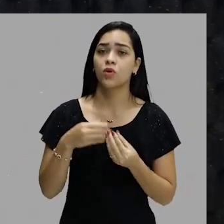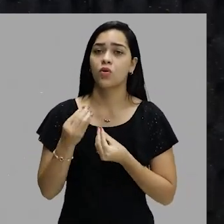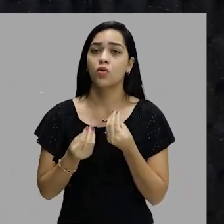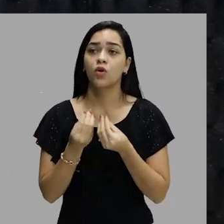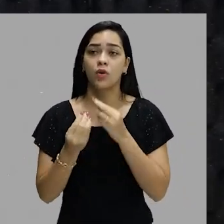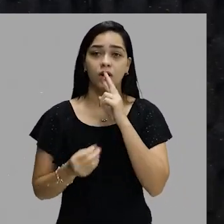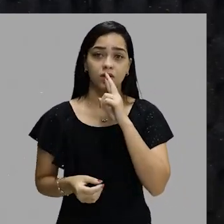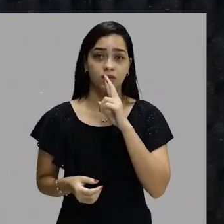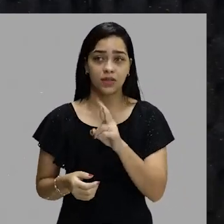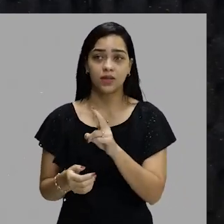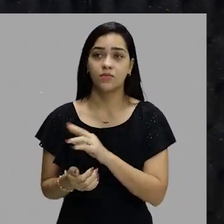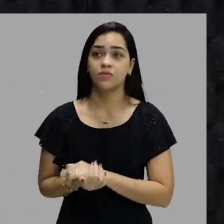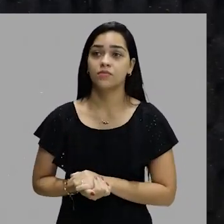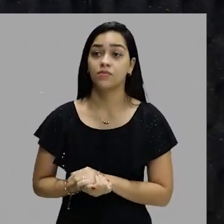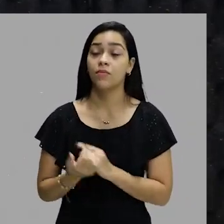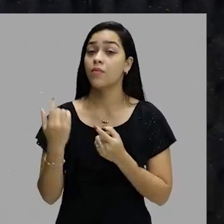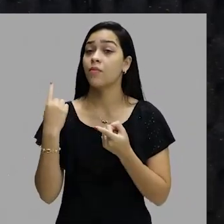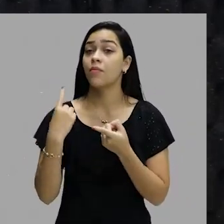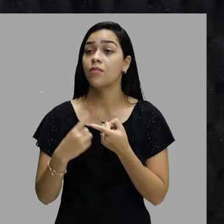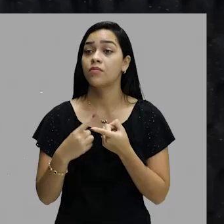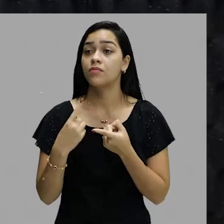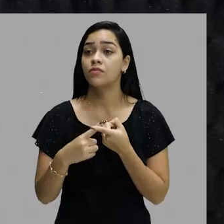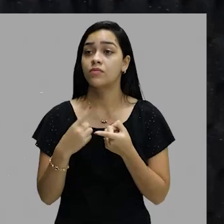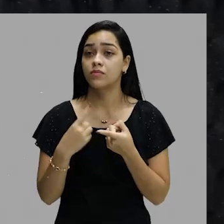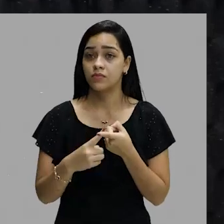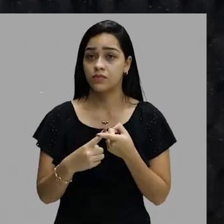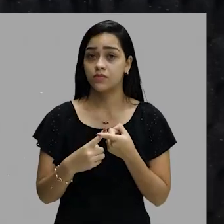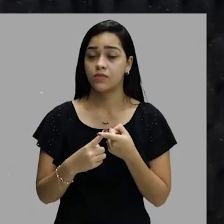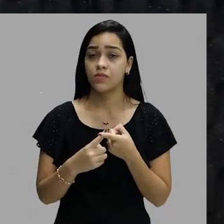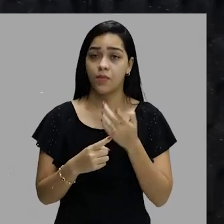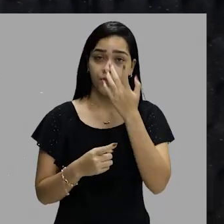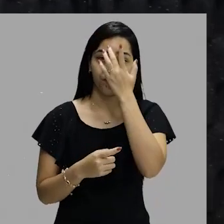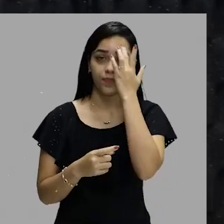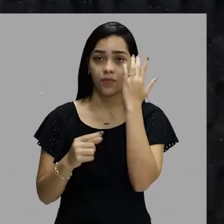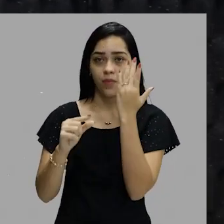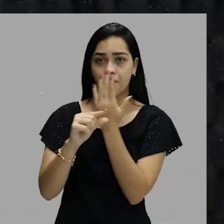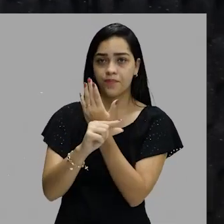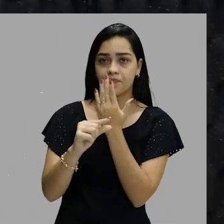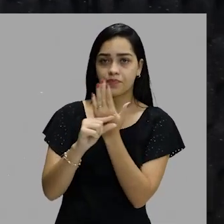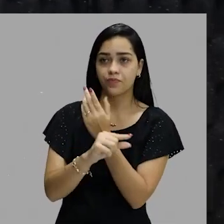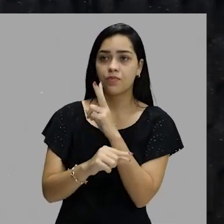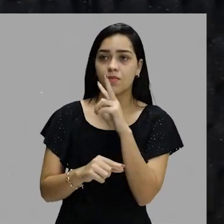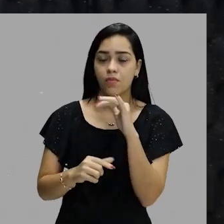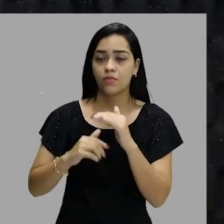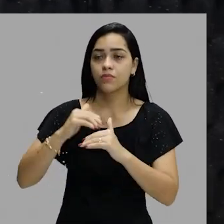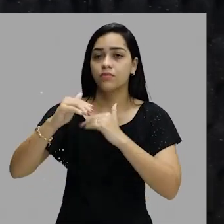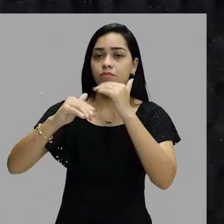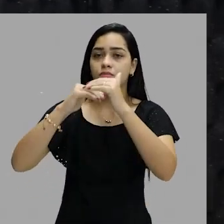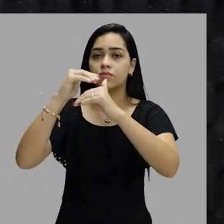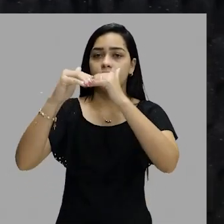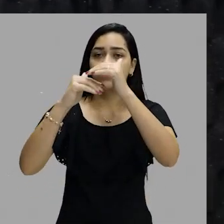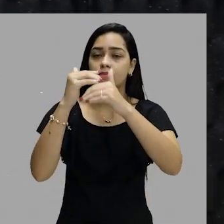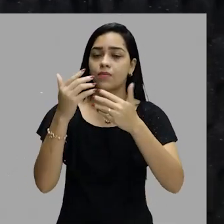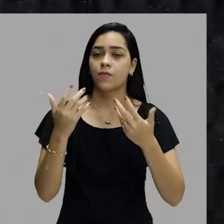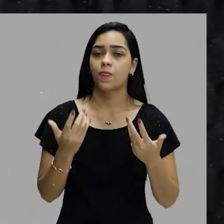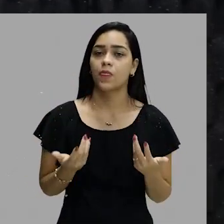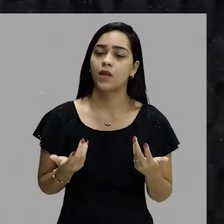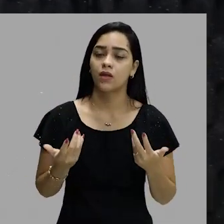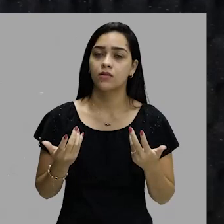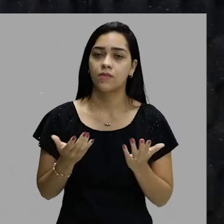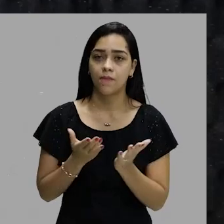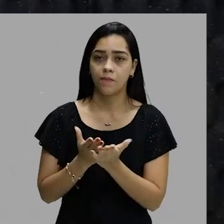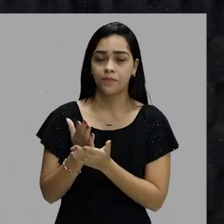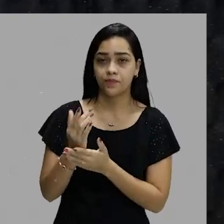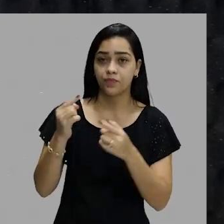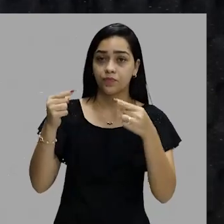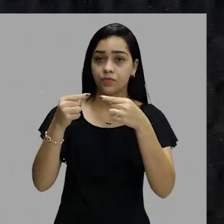eu vou responder essa pergunta? Porque cada autor vai desenvolver uma vertente